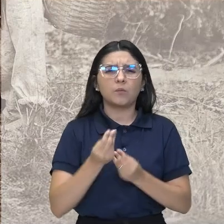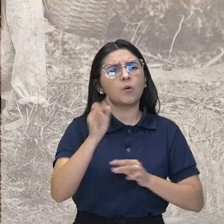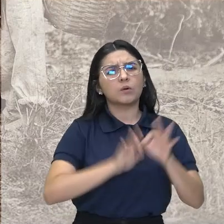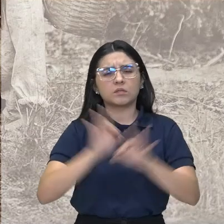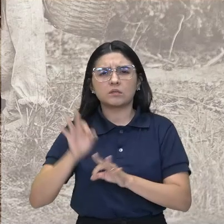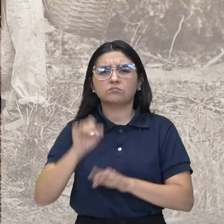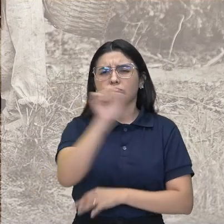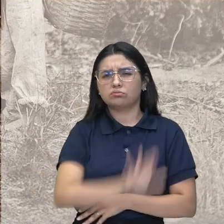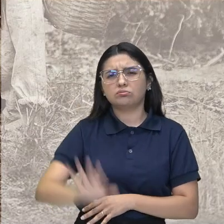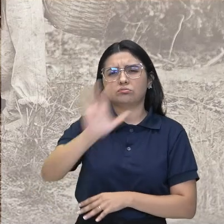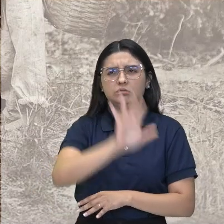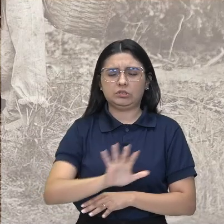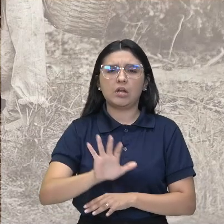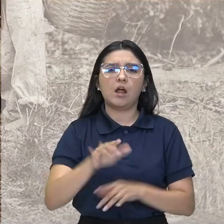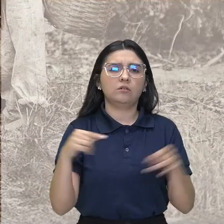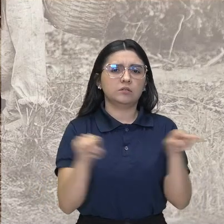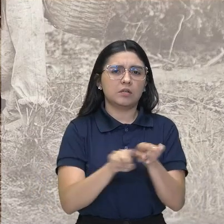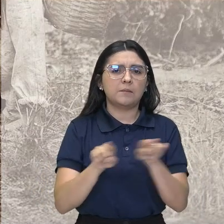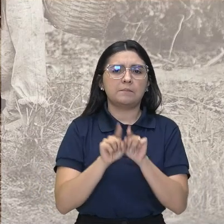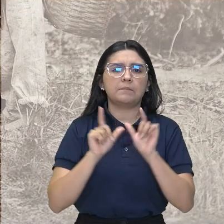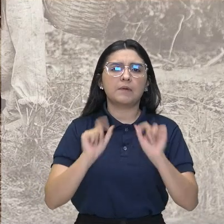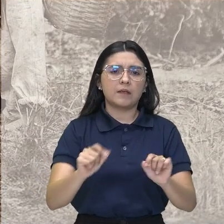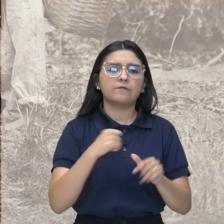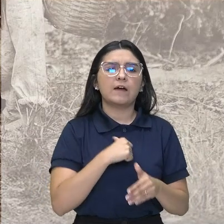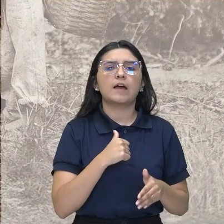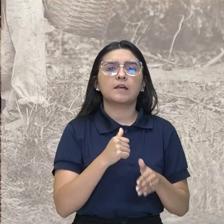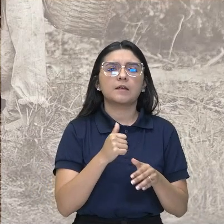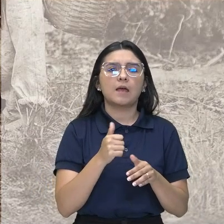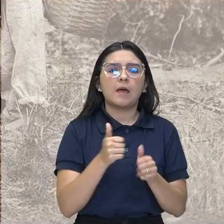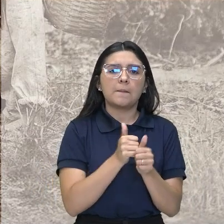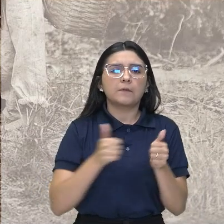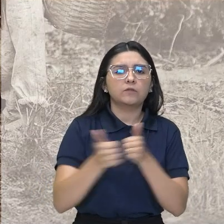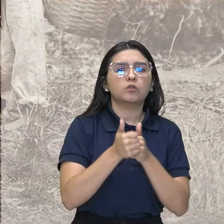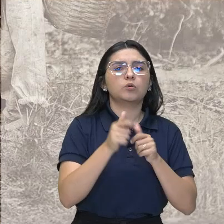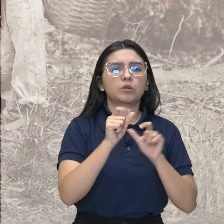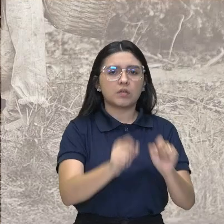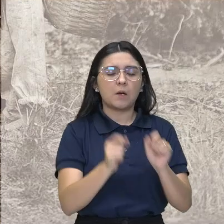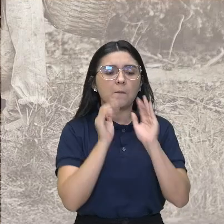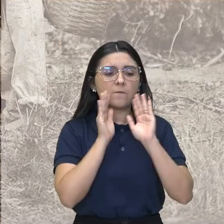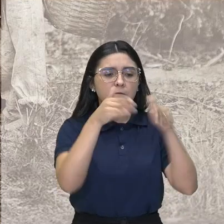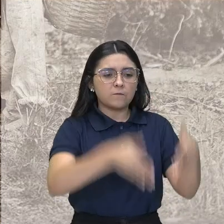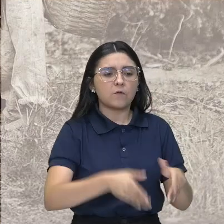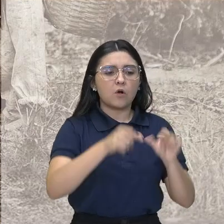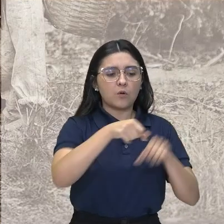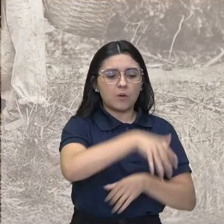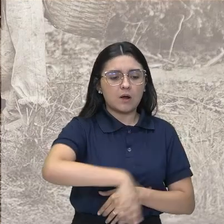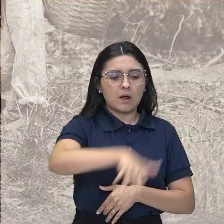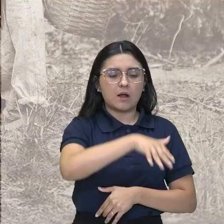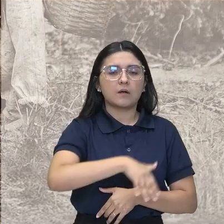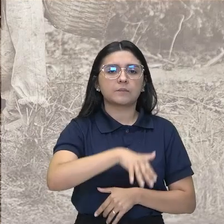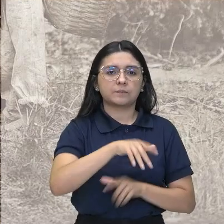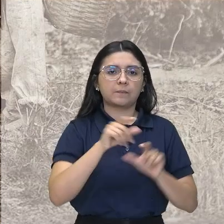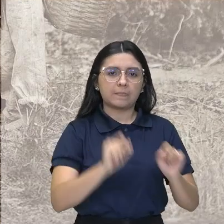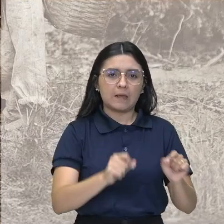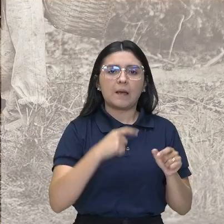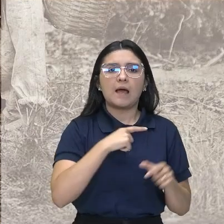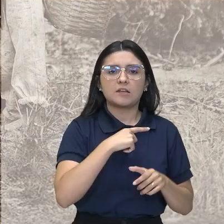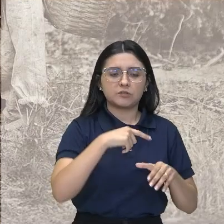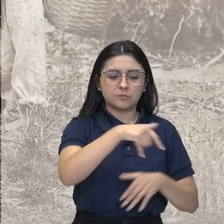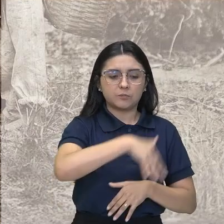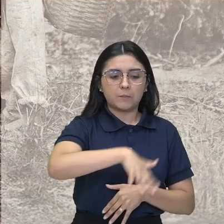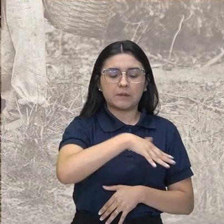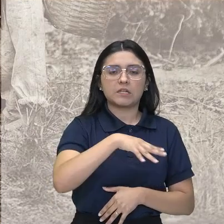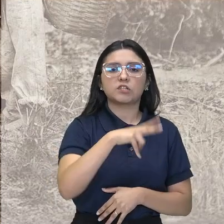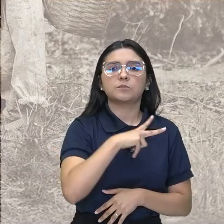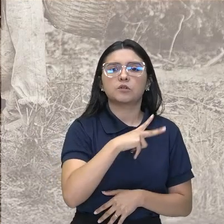panorama que basicamente vai privilegiar o latifúndio em detrimento às pequenas propriedades rurais. Professor, mas o